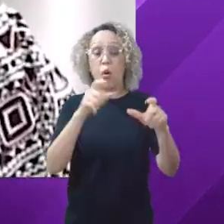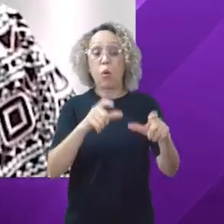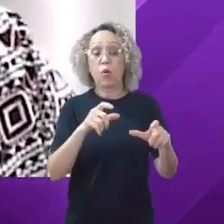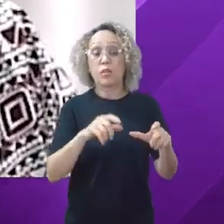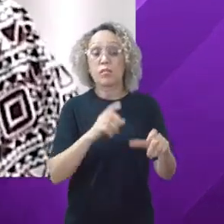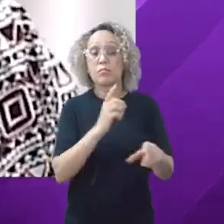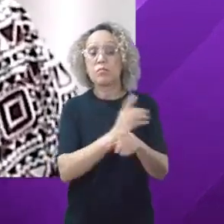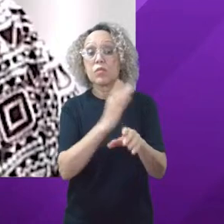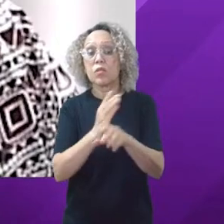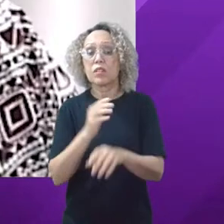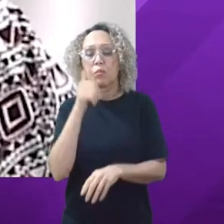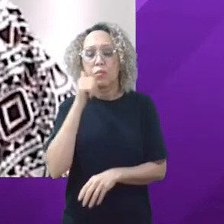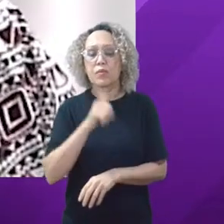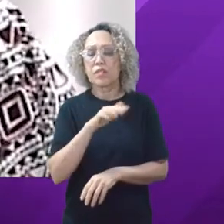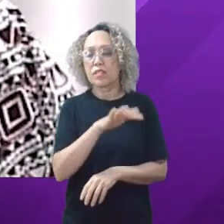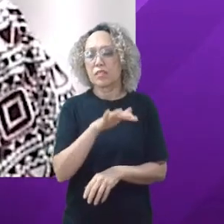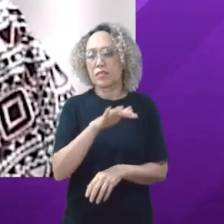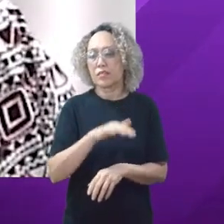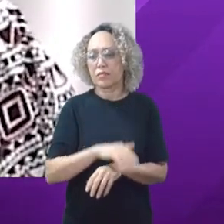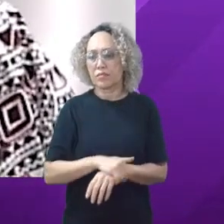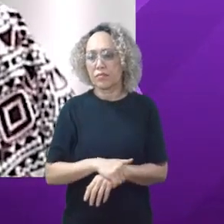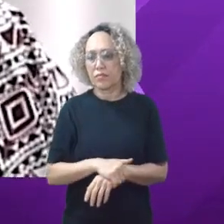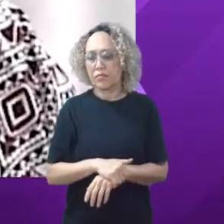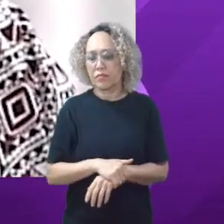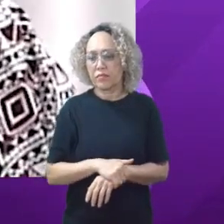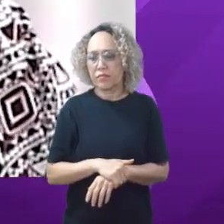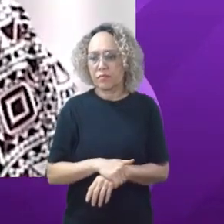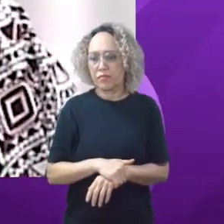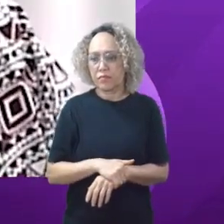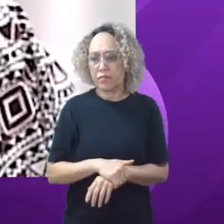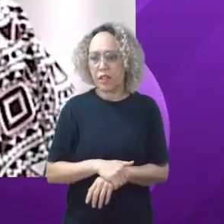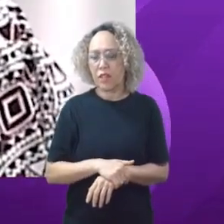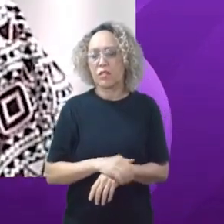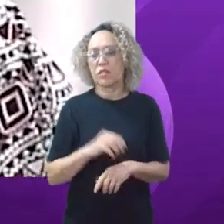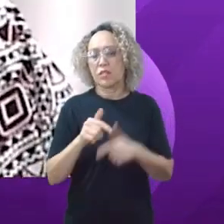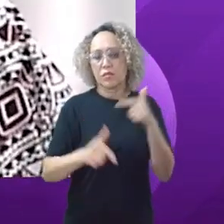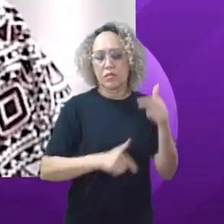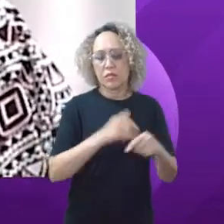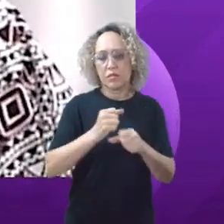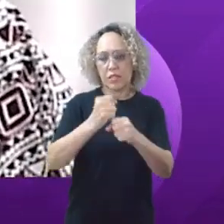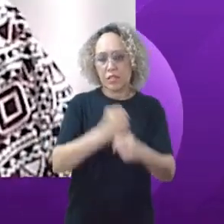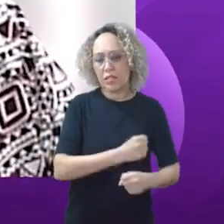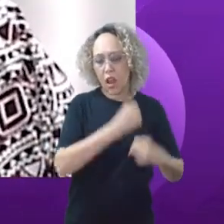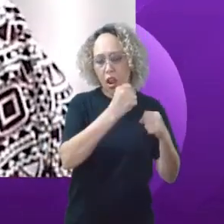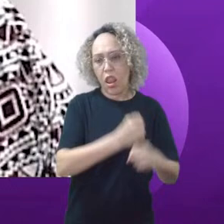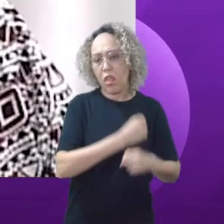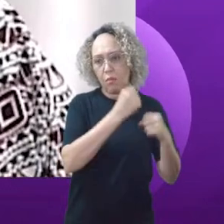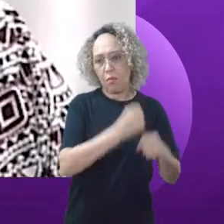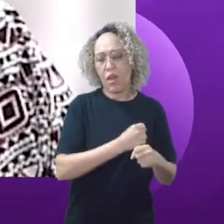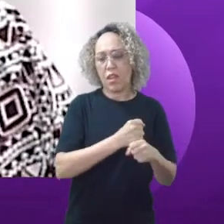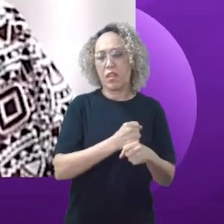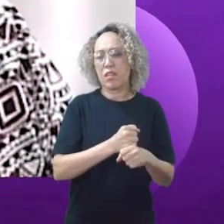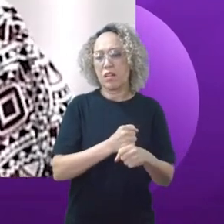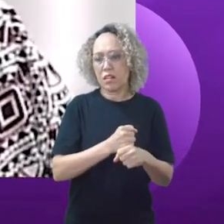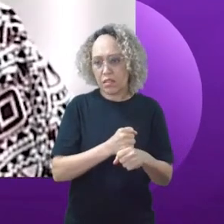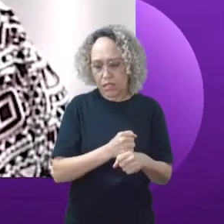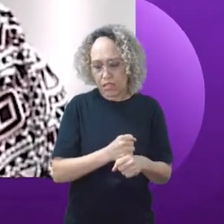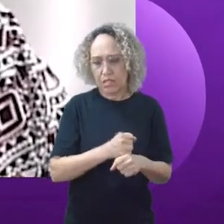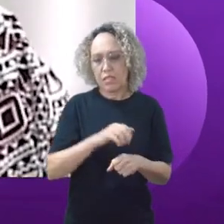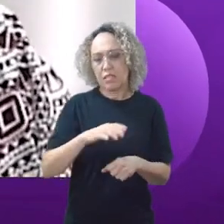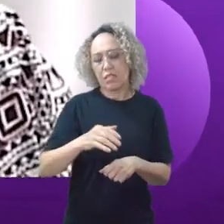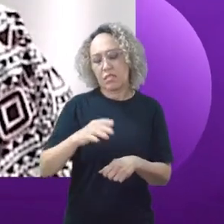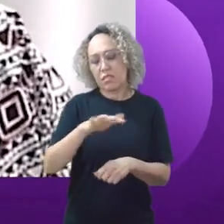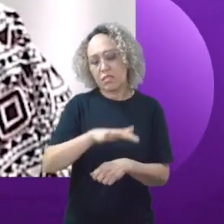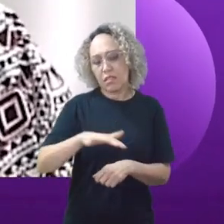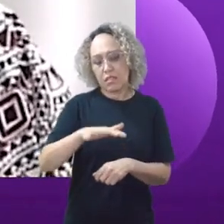condição? A gente vai encontrar mulheres nos serviços de limpeza e conservação das áreas